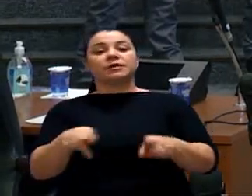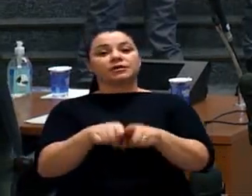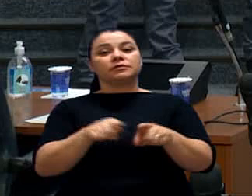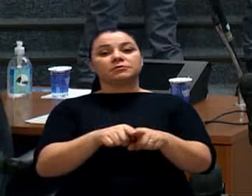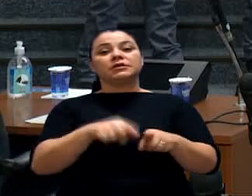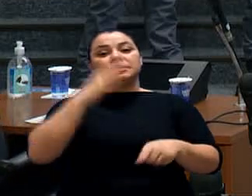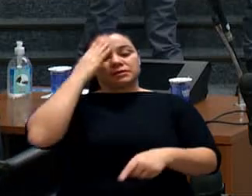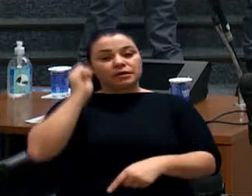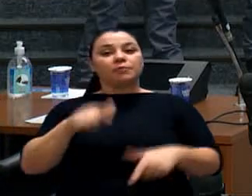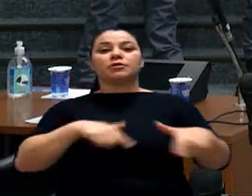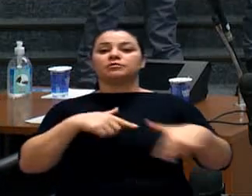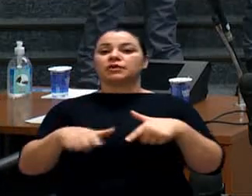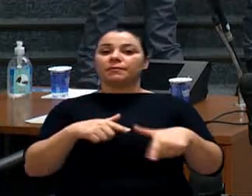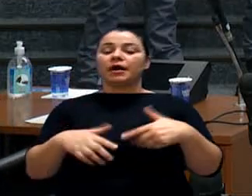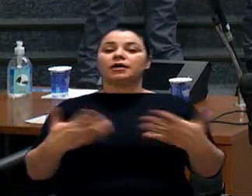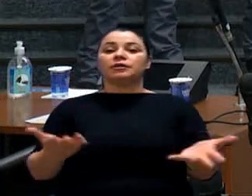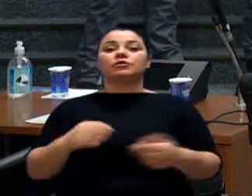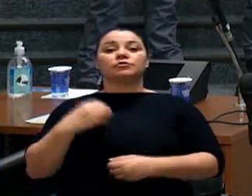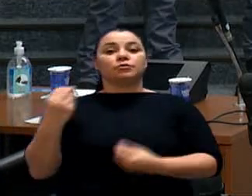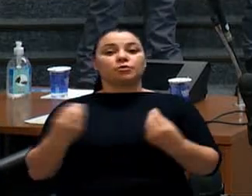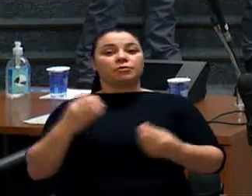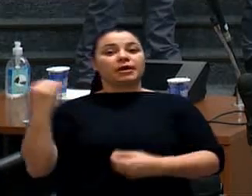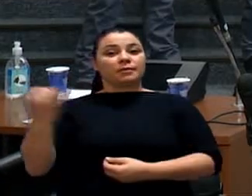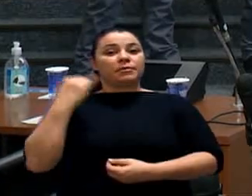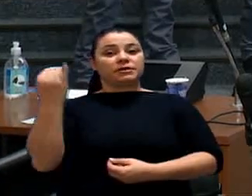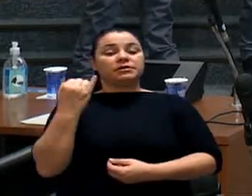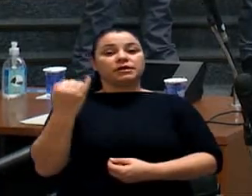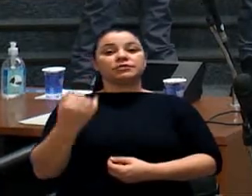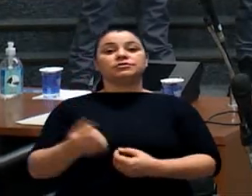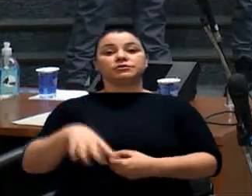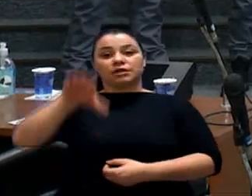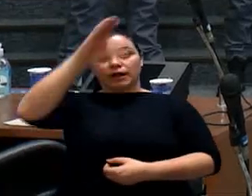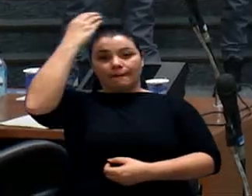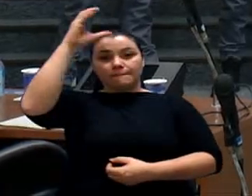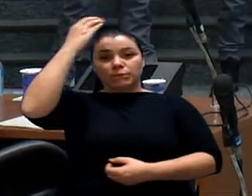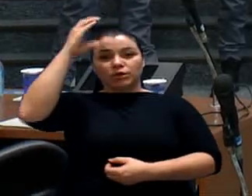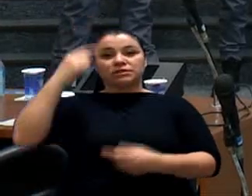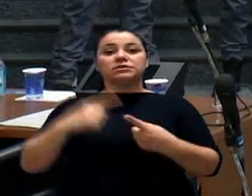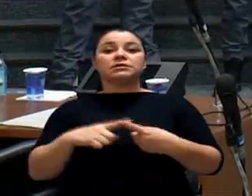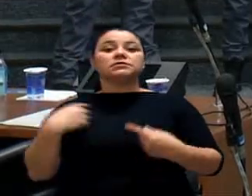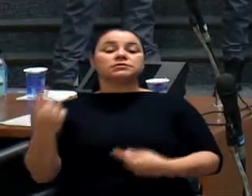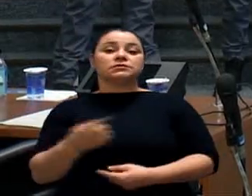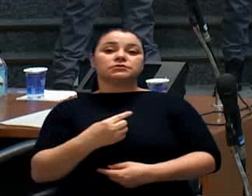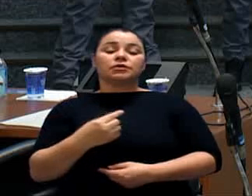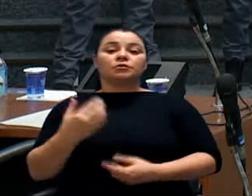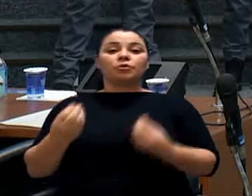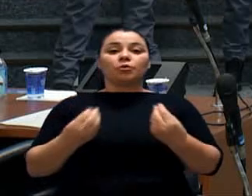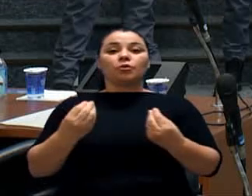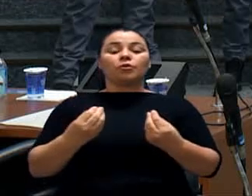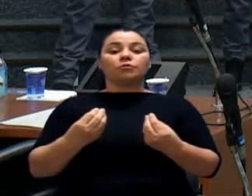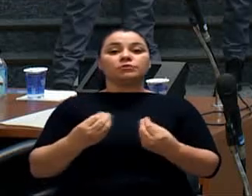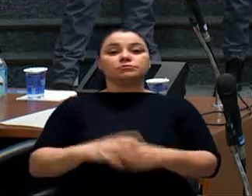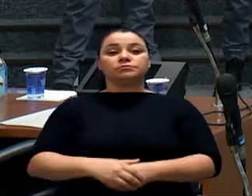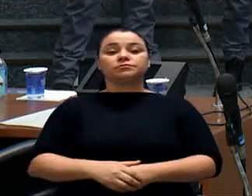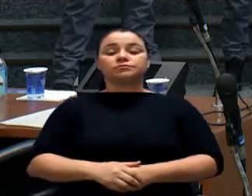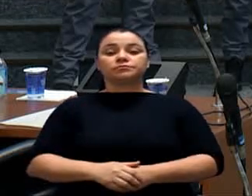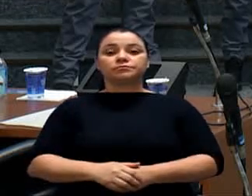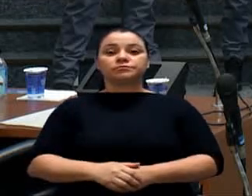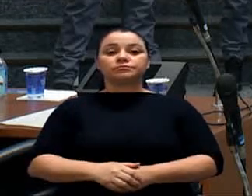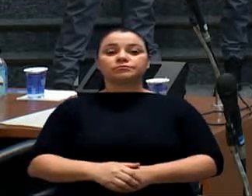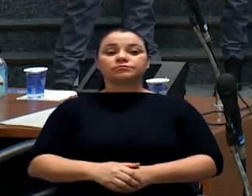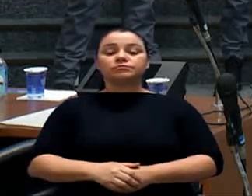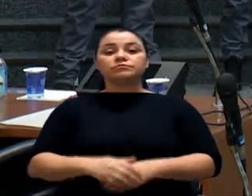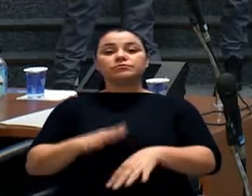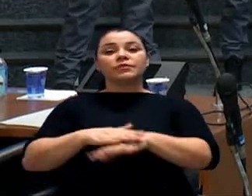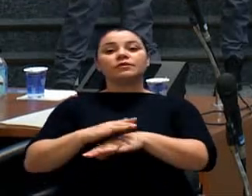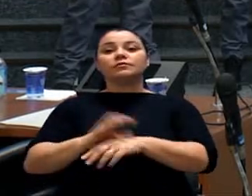conhece bem o trabalho dessa turma da Patrulha Rural. Nós tivemos a oportunidade... Quem que fez a homenagem para o...